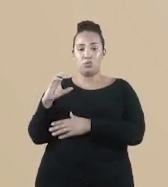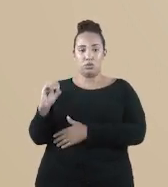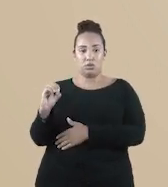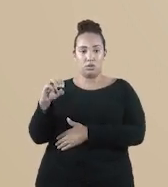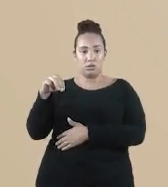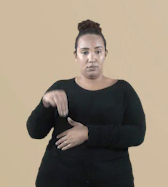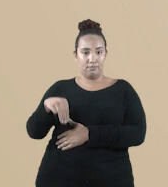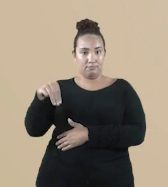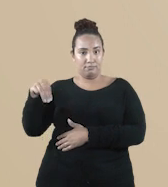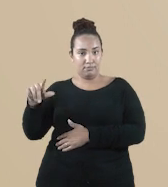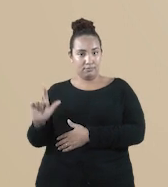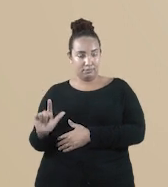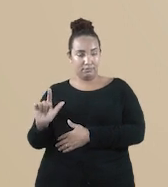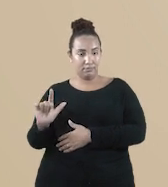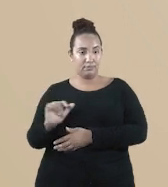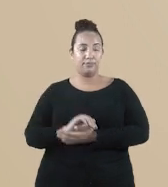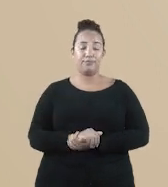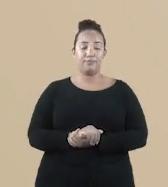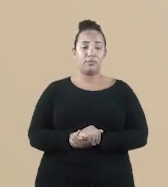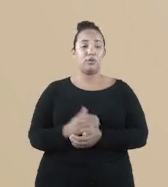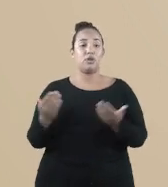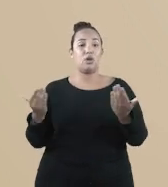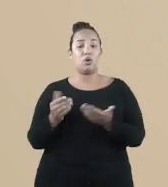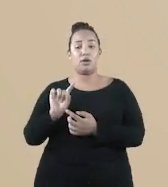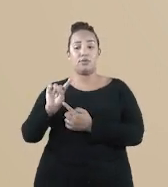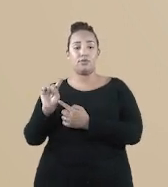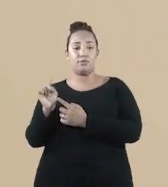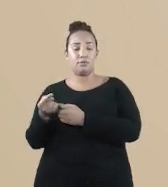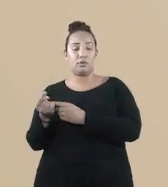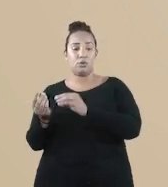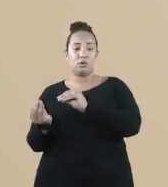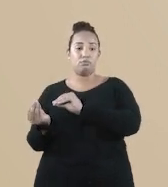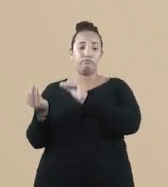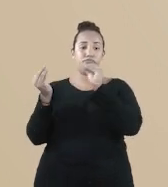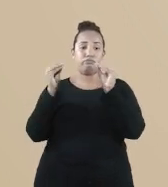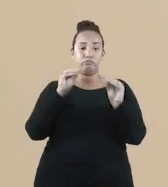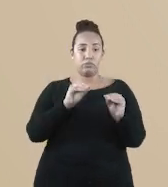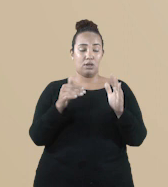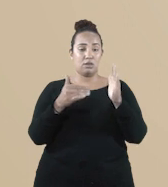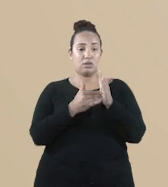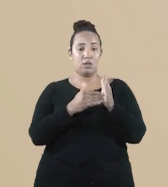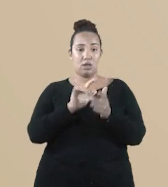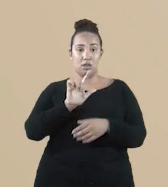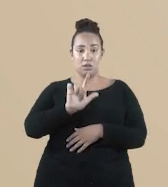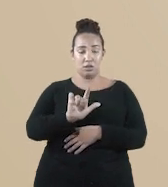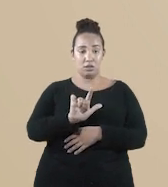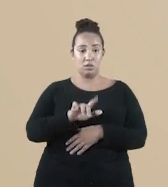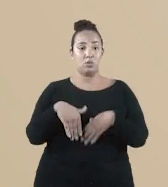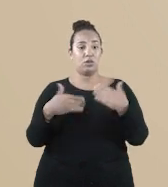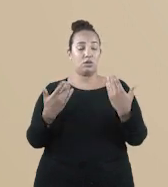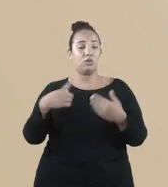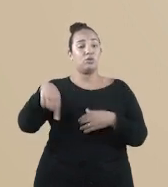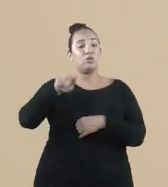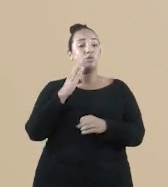zero na casa dos mililitros. Agora, andaremos com a vírgula até a casa do litro. E